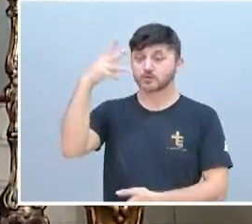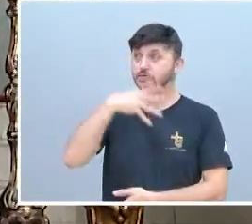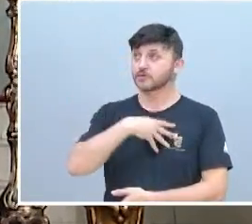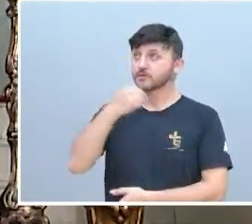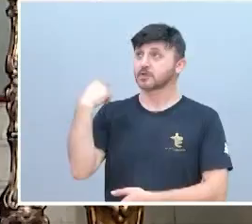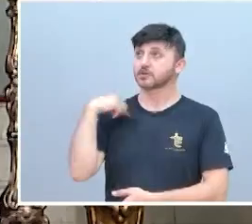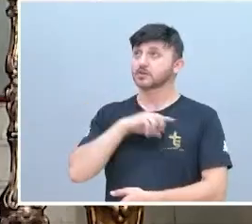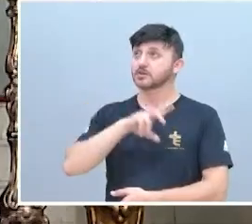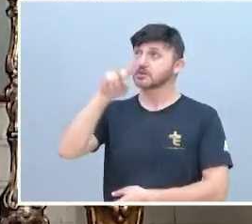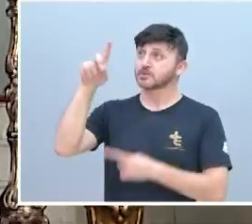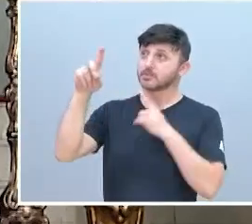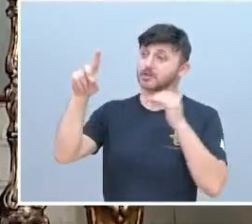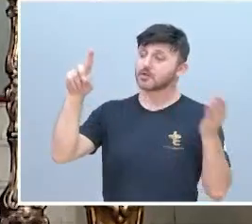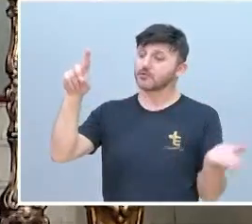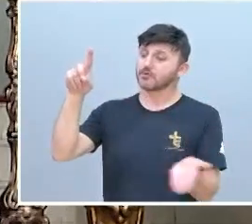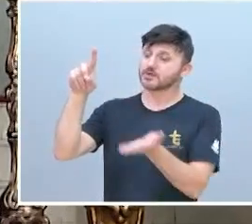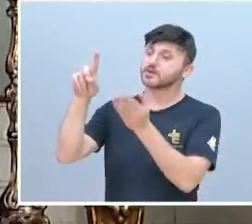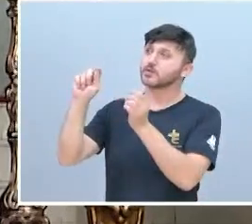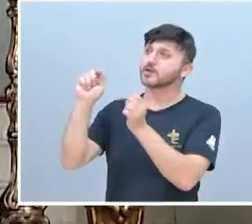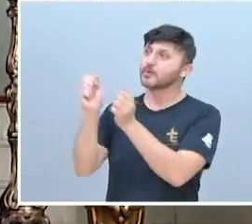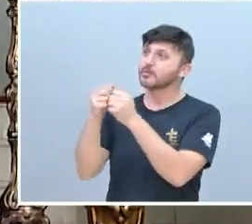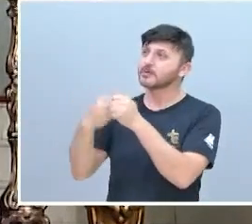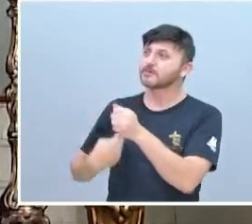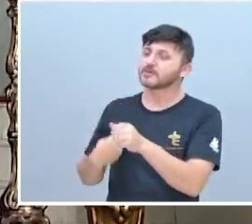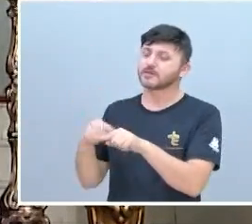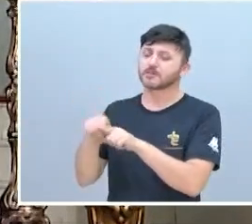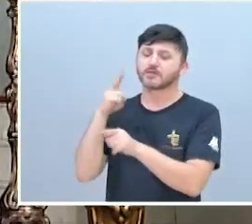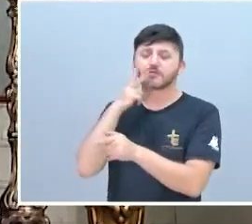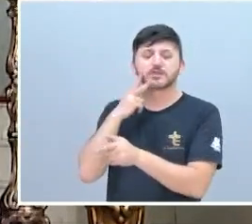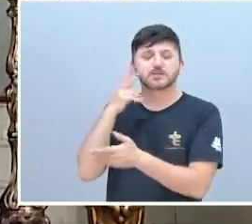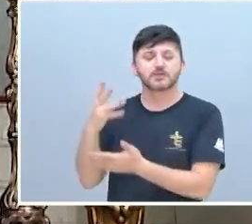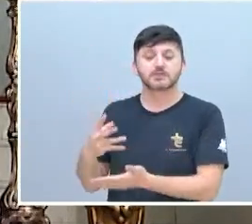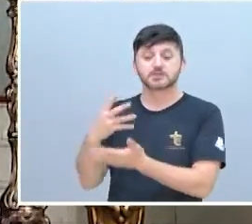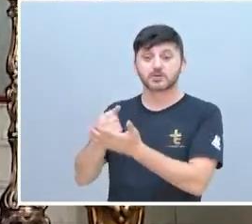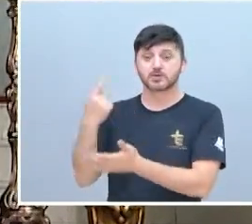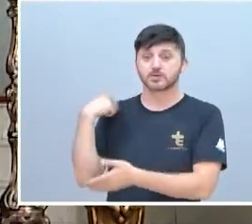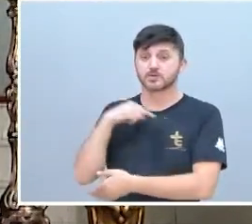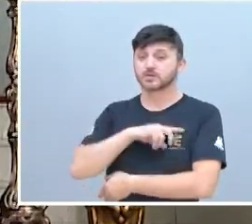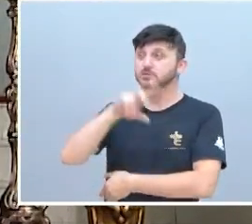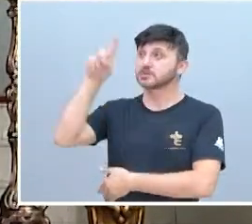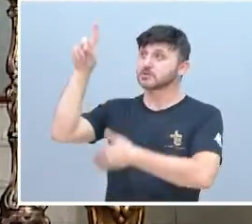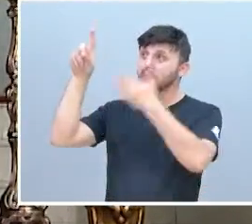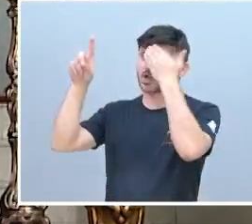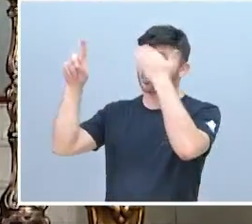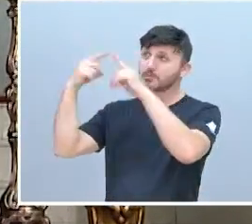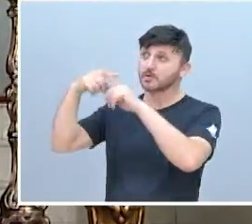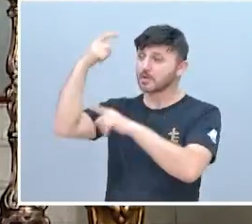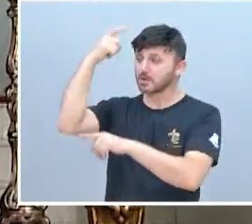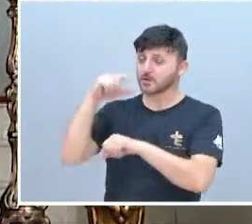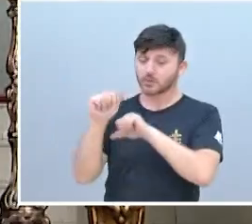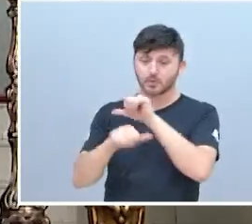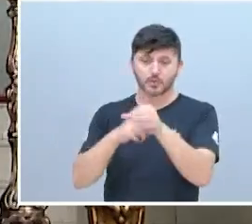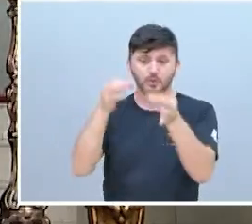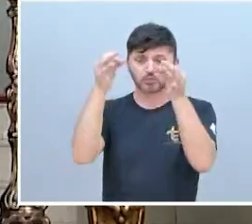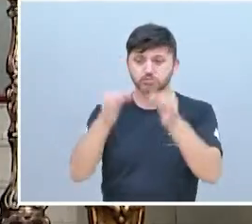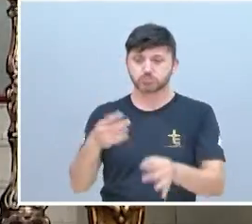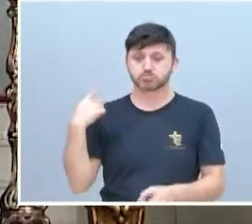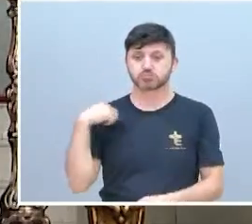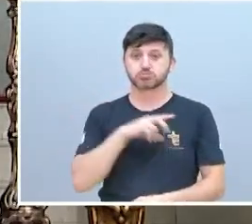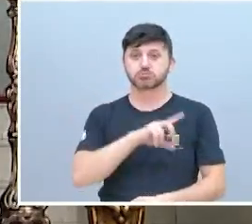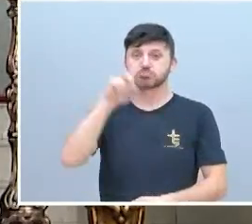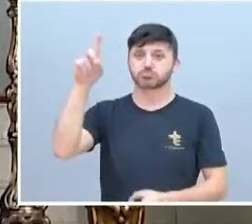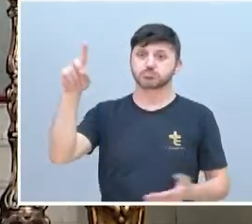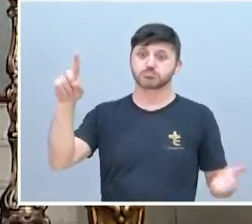ó Pai, o pão da vida, o cálice da salvação, e vos agradecemos porque nos tornastes dignos de estar aqui na